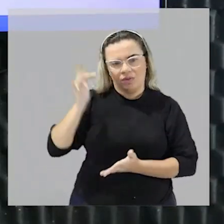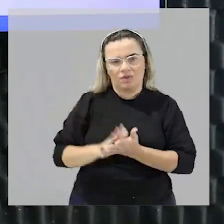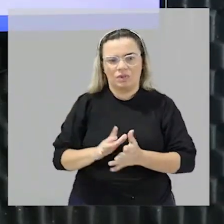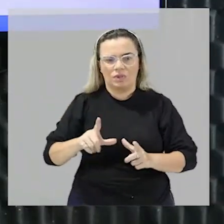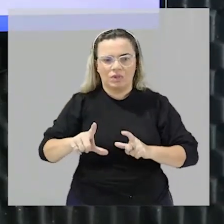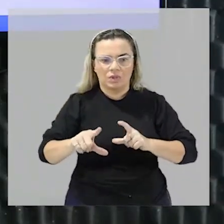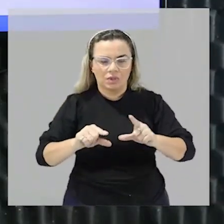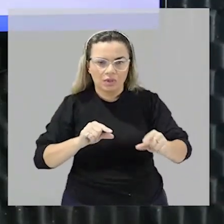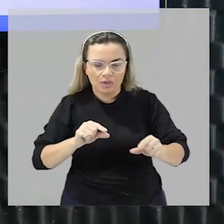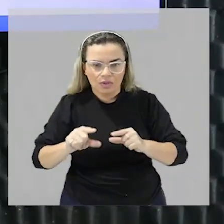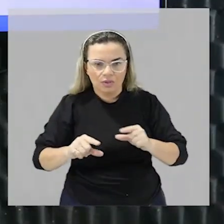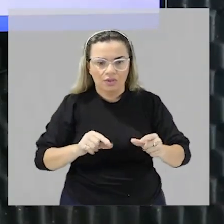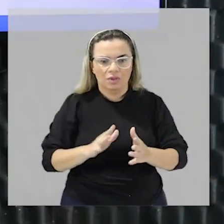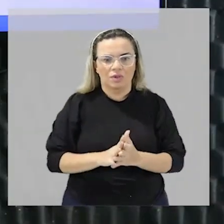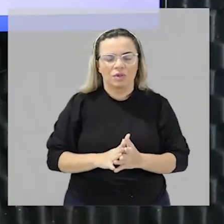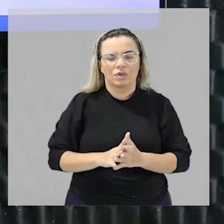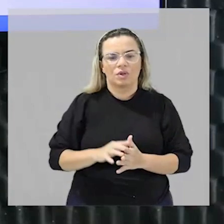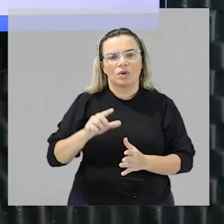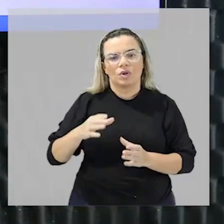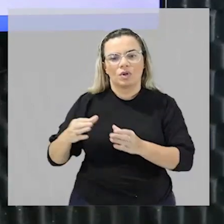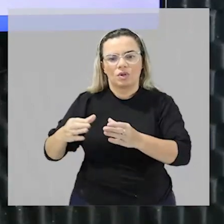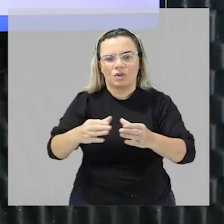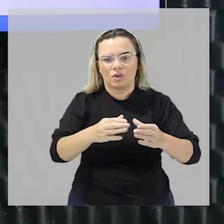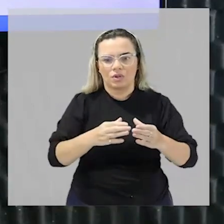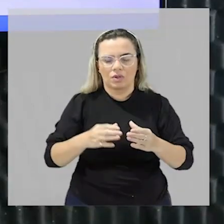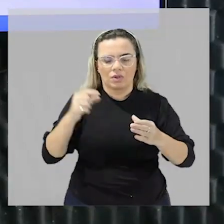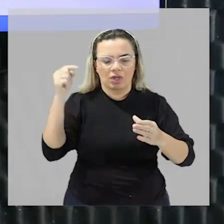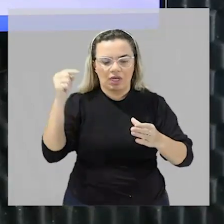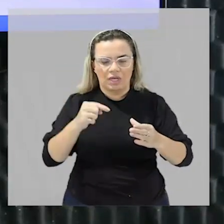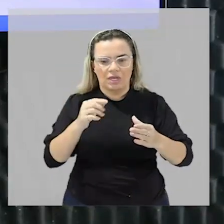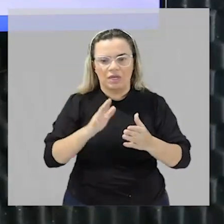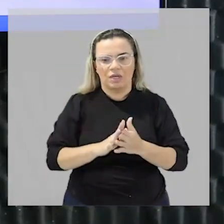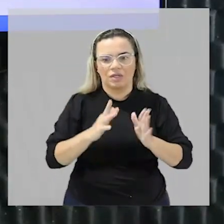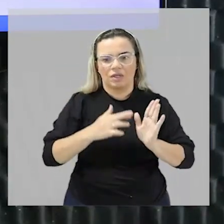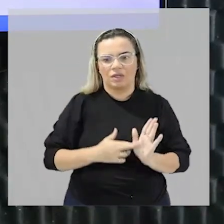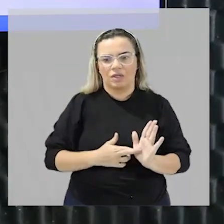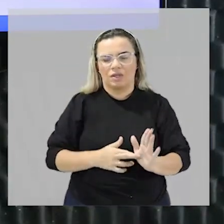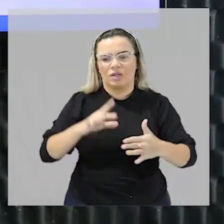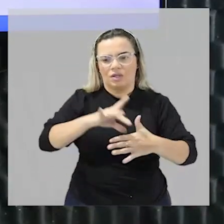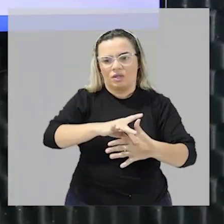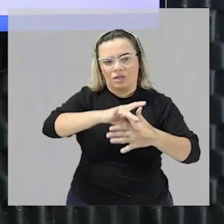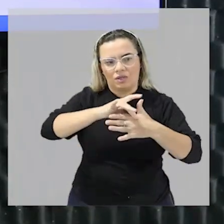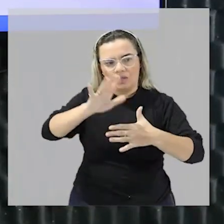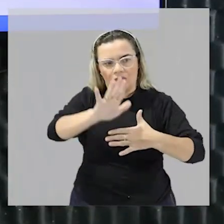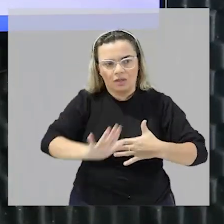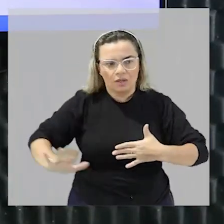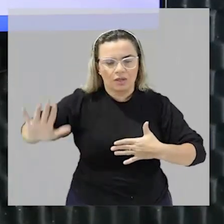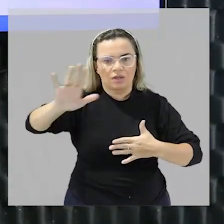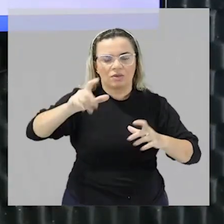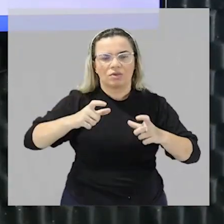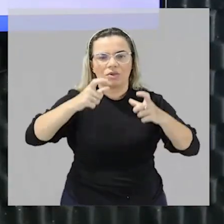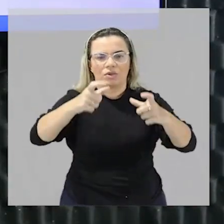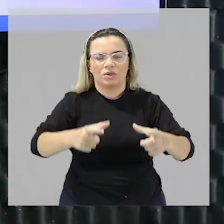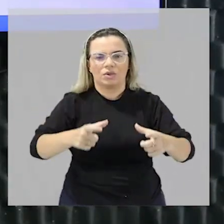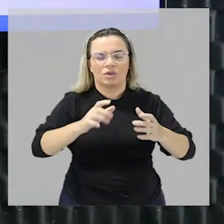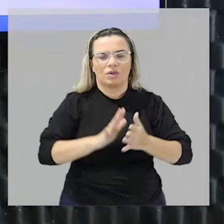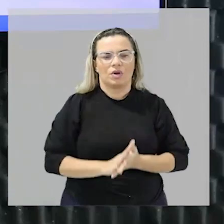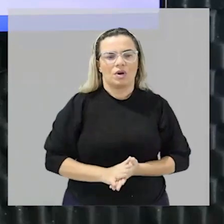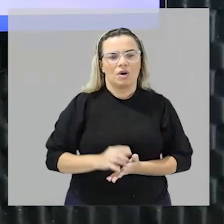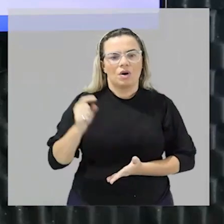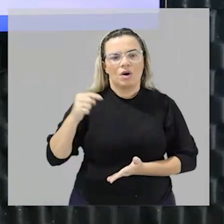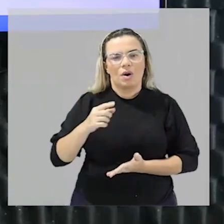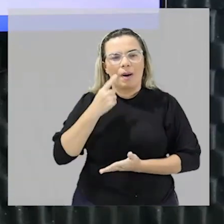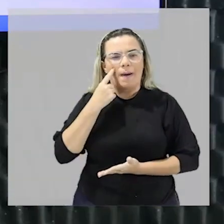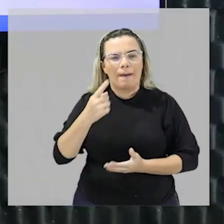de província, e estes os representantes da nação e da província. Então, observe que o artigo